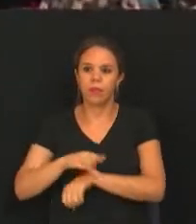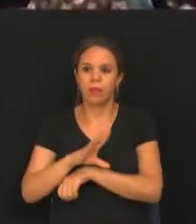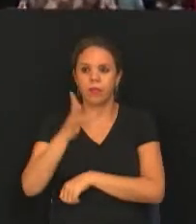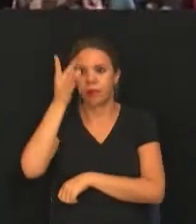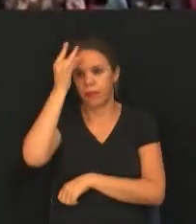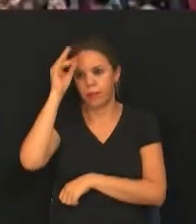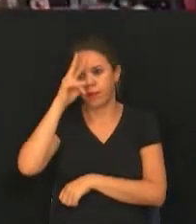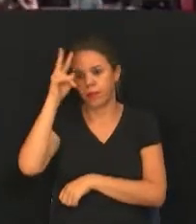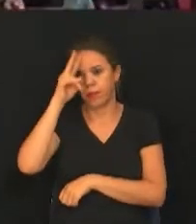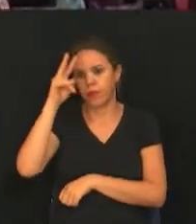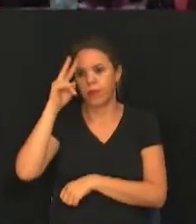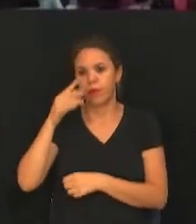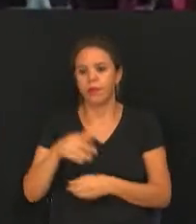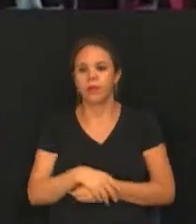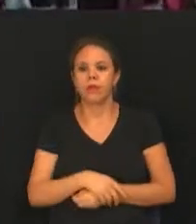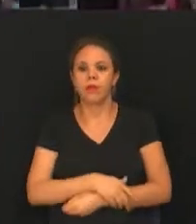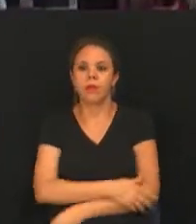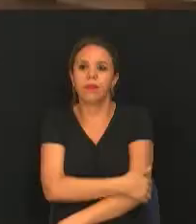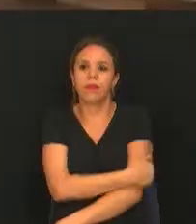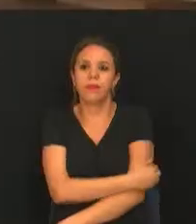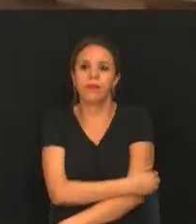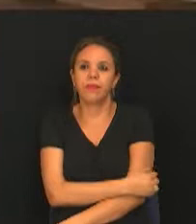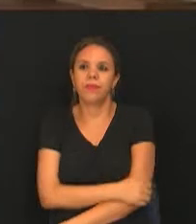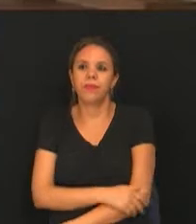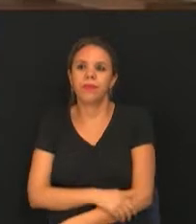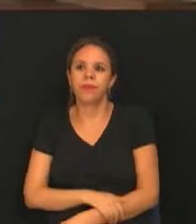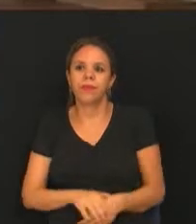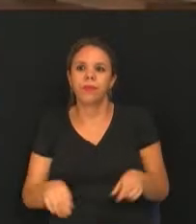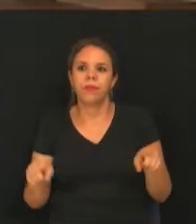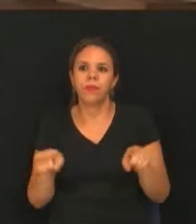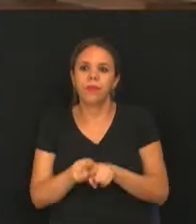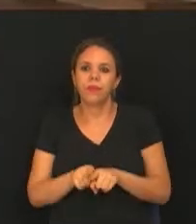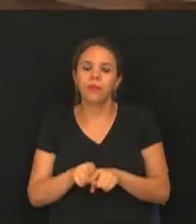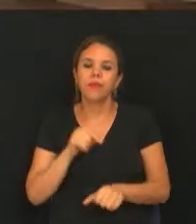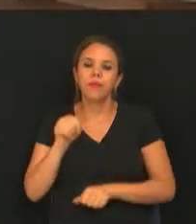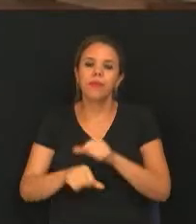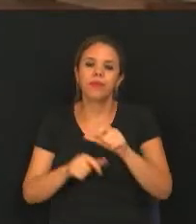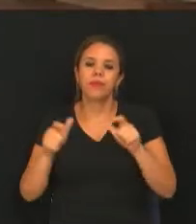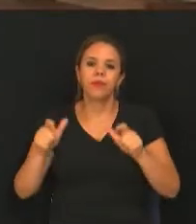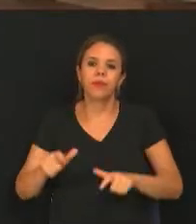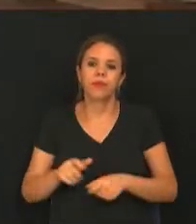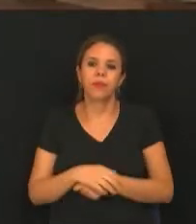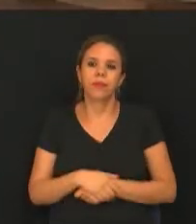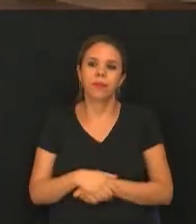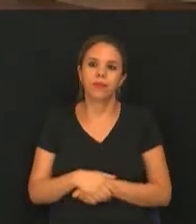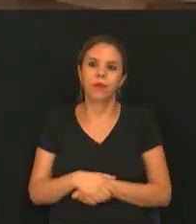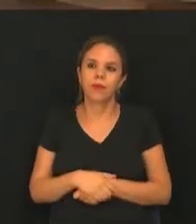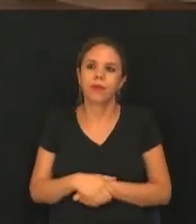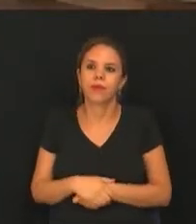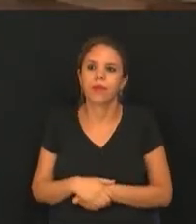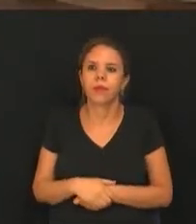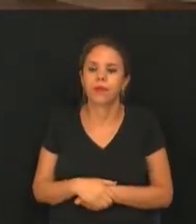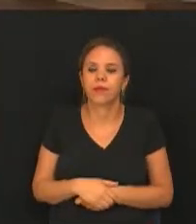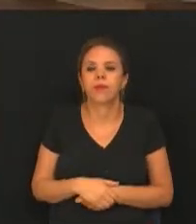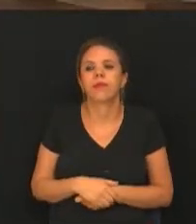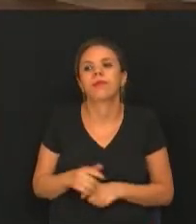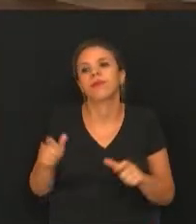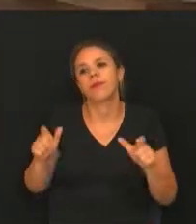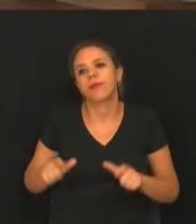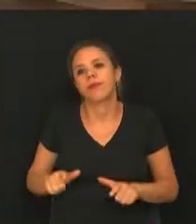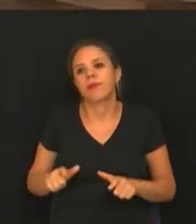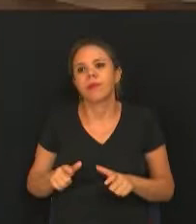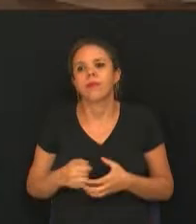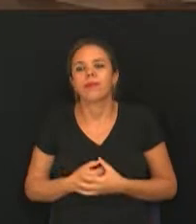histórico da nossa história e também tornar um local instagramável, né? Onde um ponto